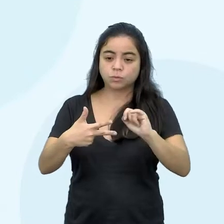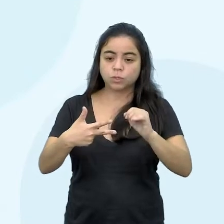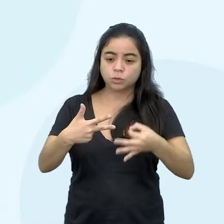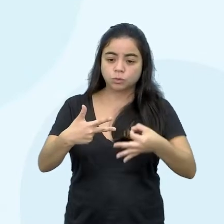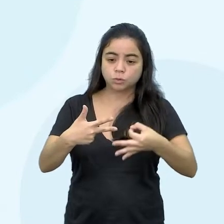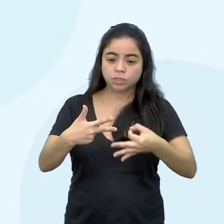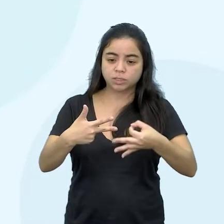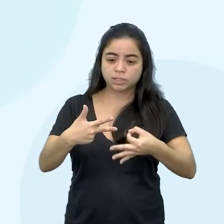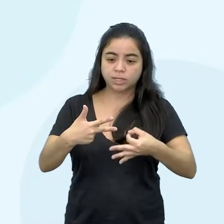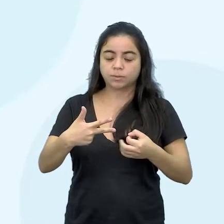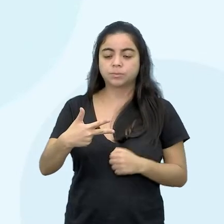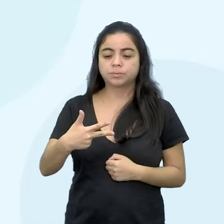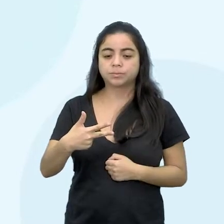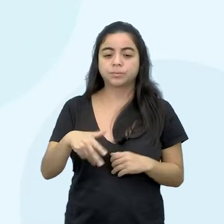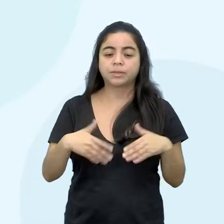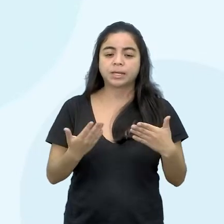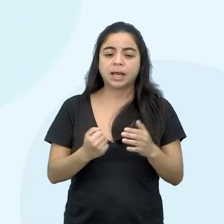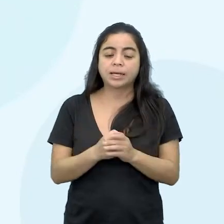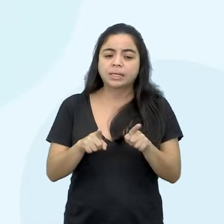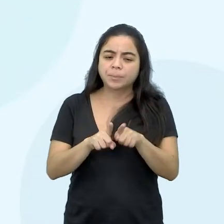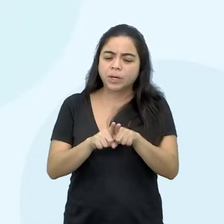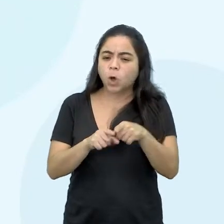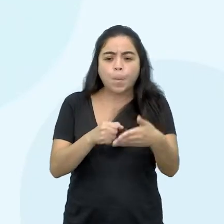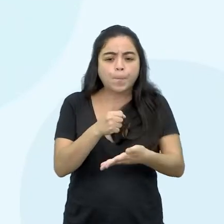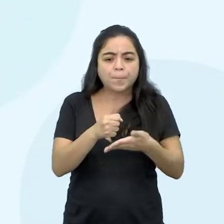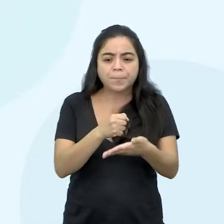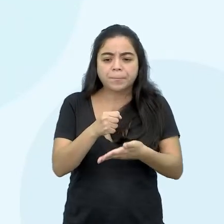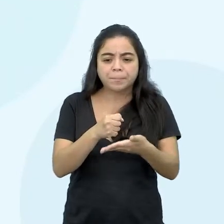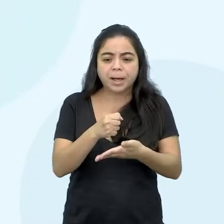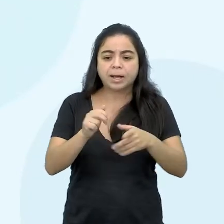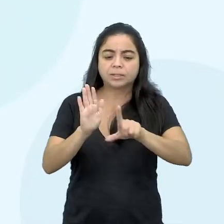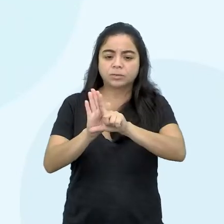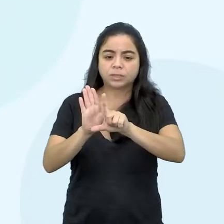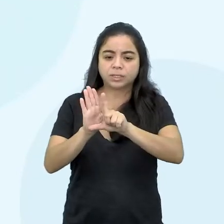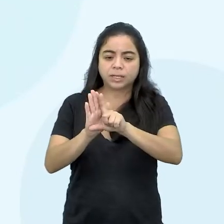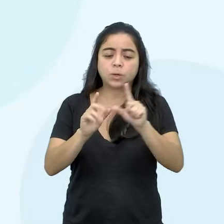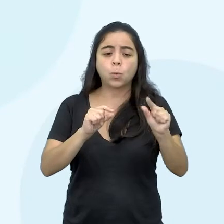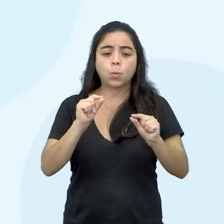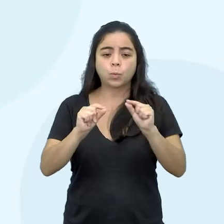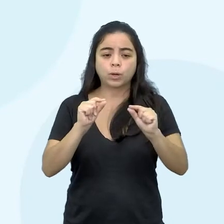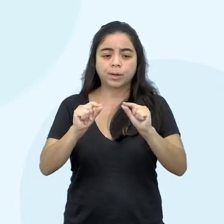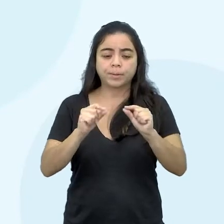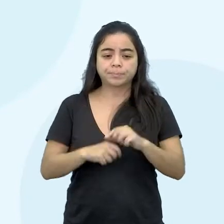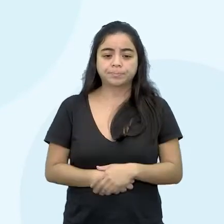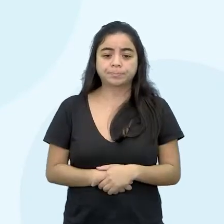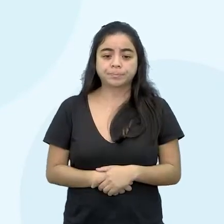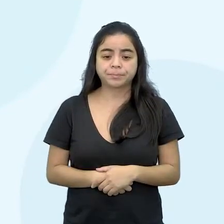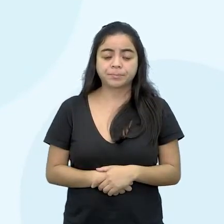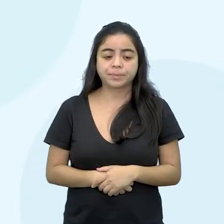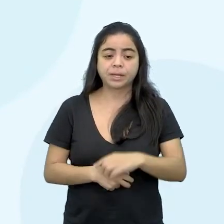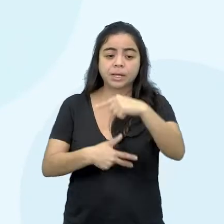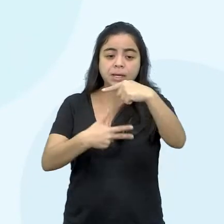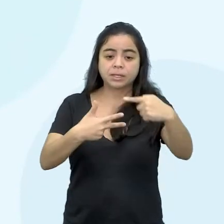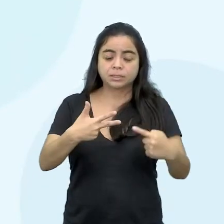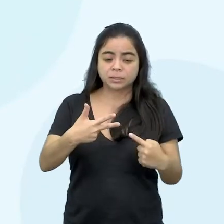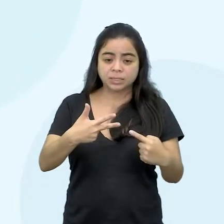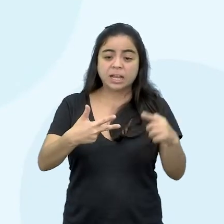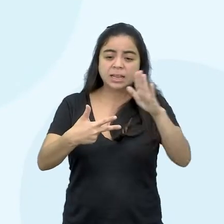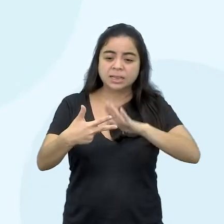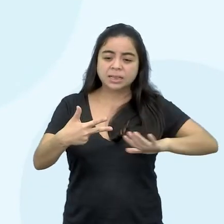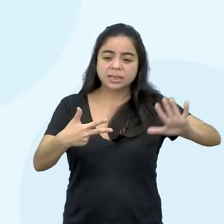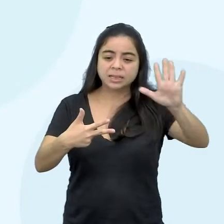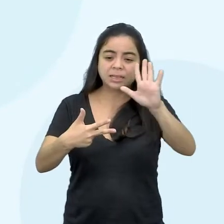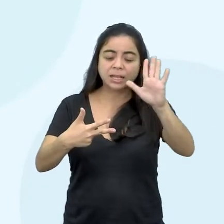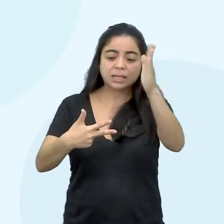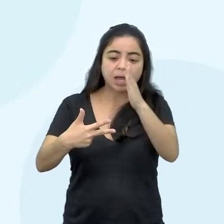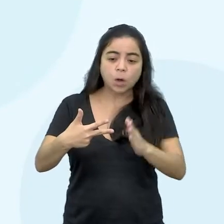judiciário. E aí a gente já parte de uma premissa colocada pela Constituição, que é a seguinte: estes são poderes da União e,